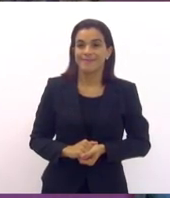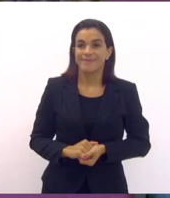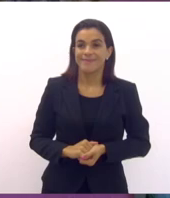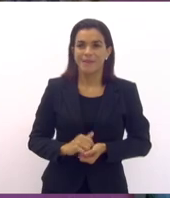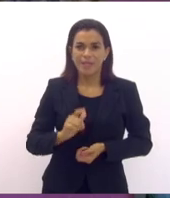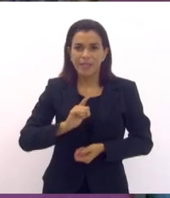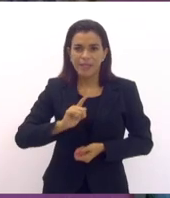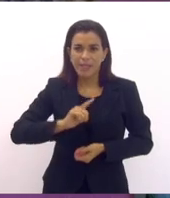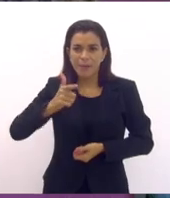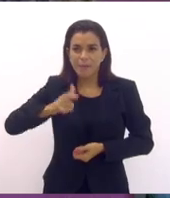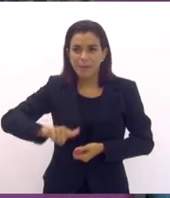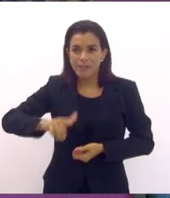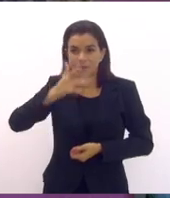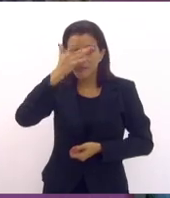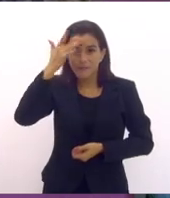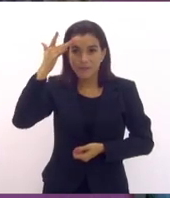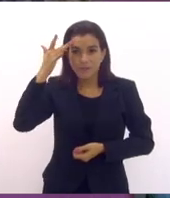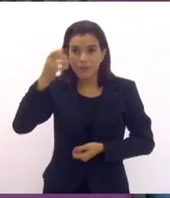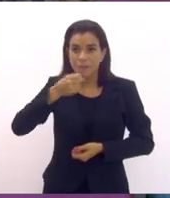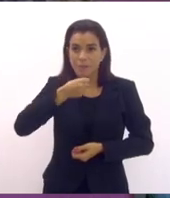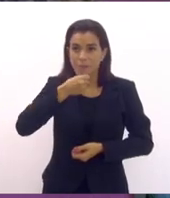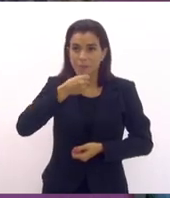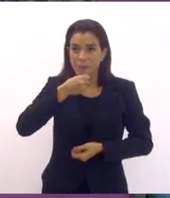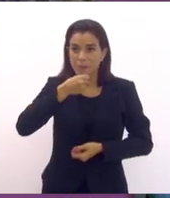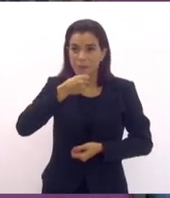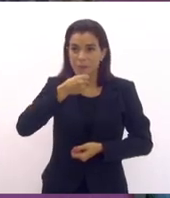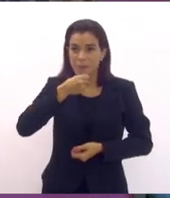tem alguém mais querendo falar gente